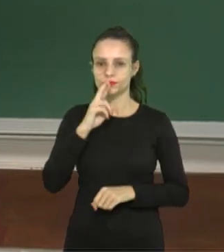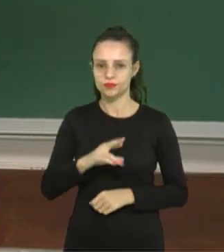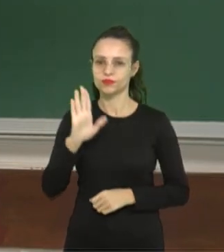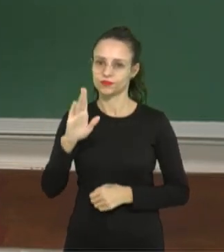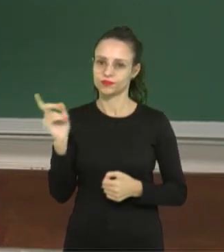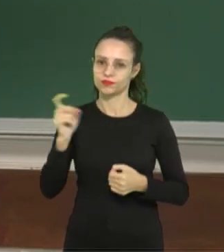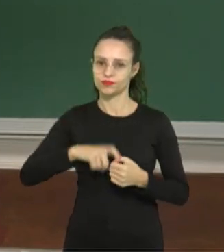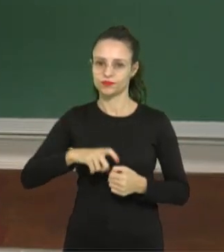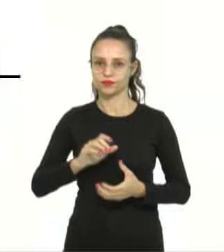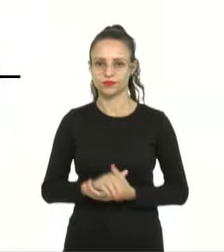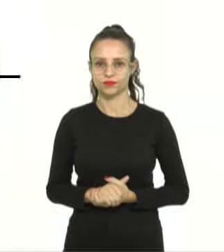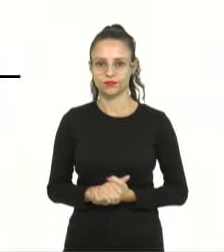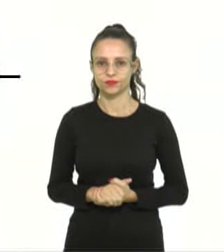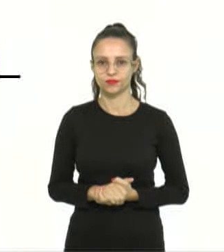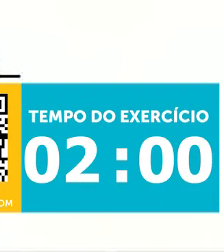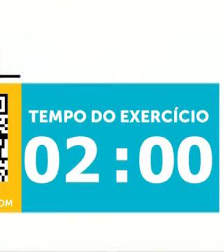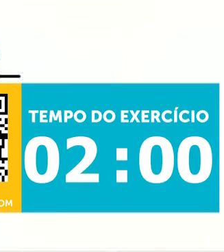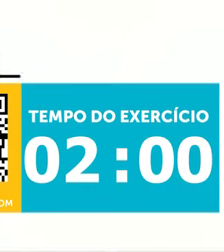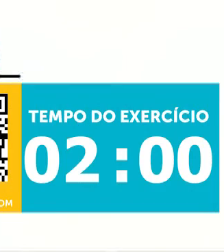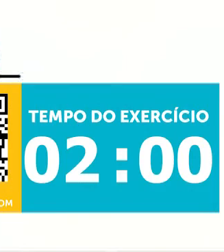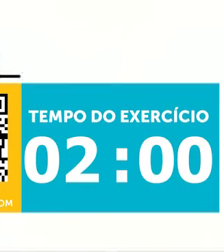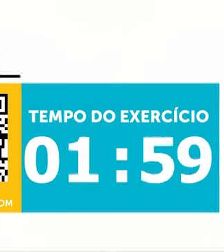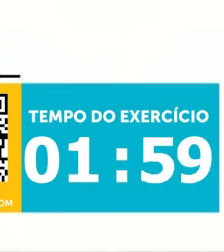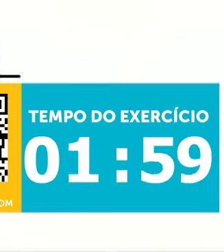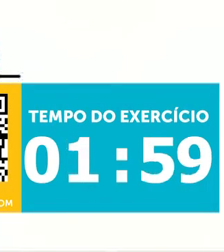nós já retornamos.